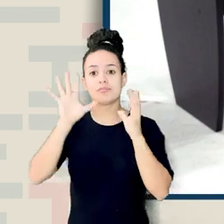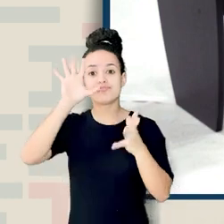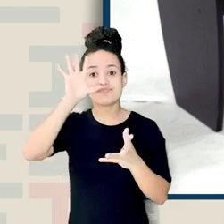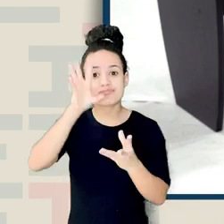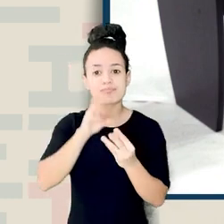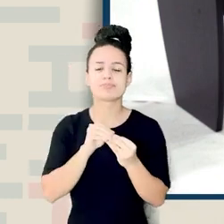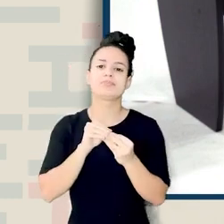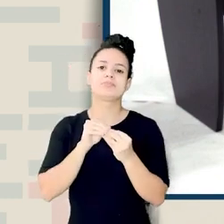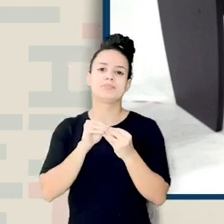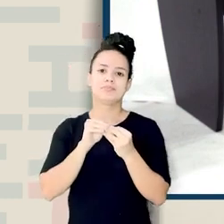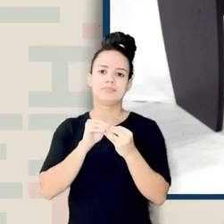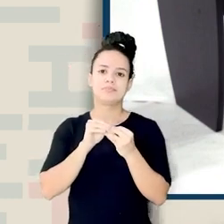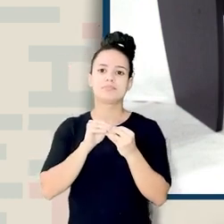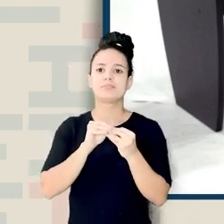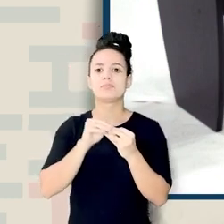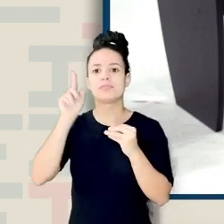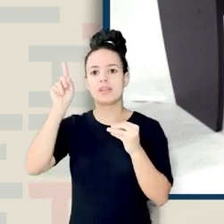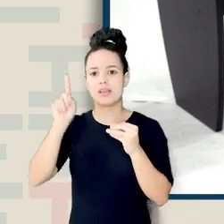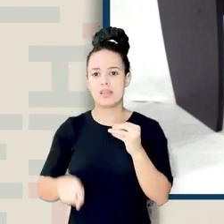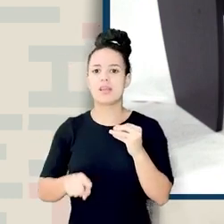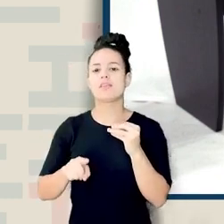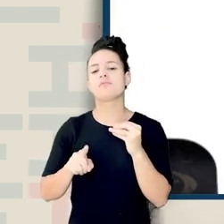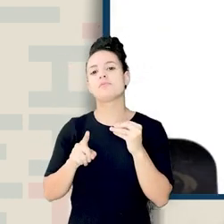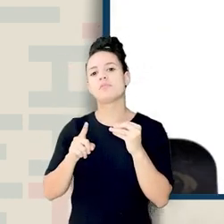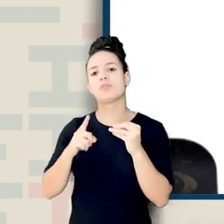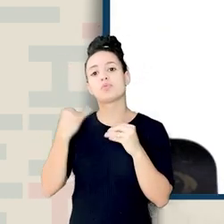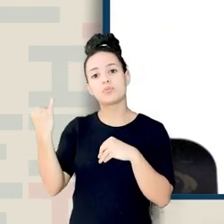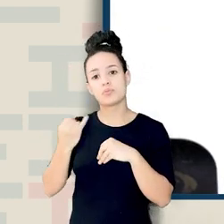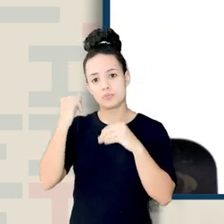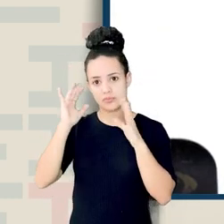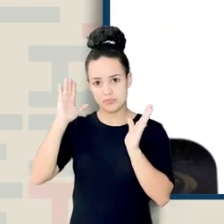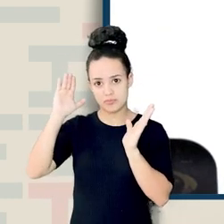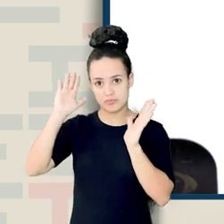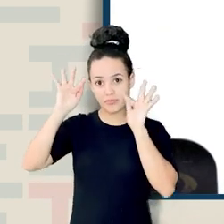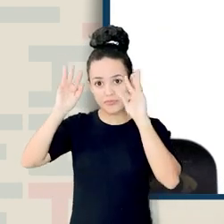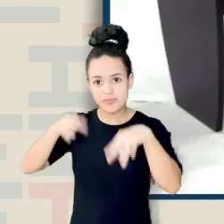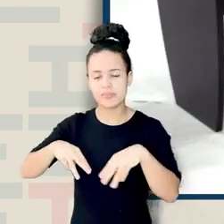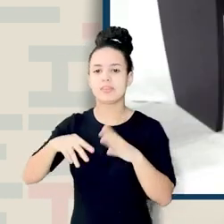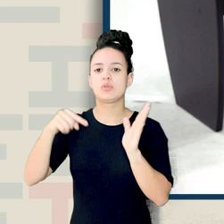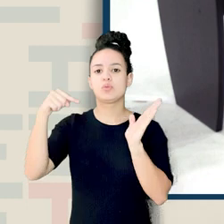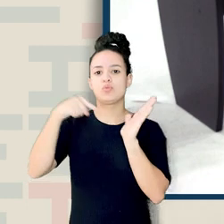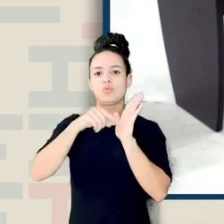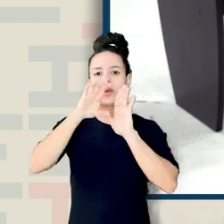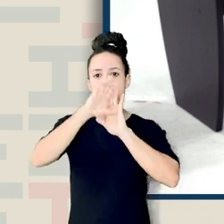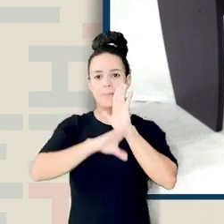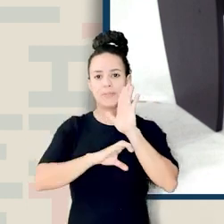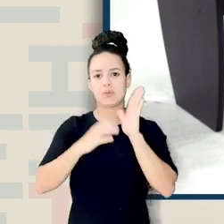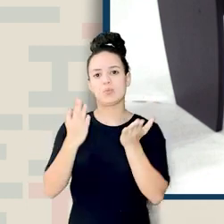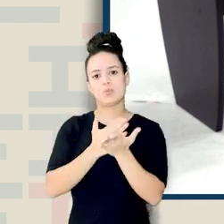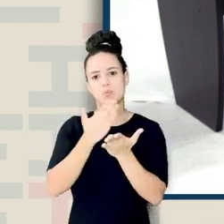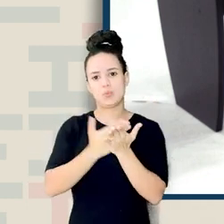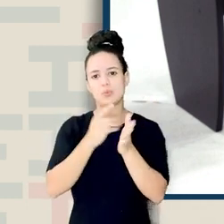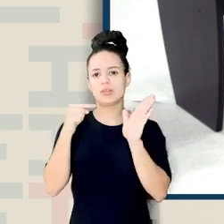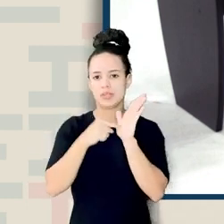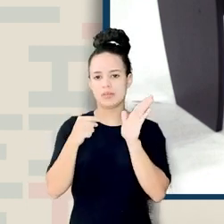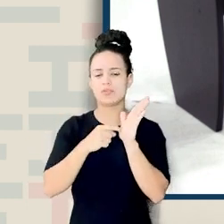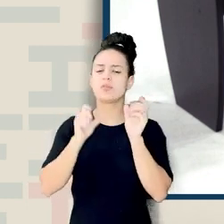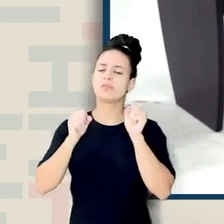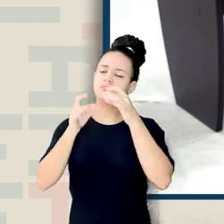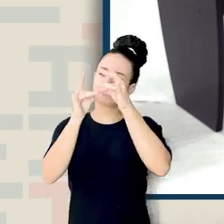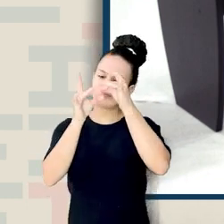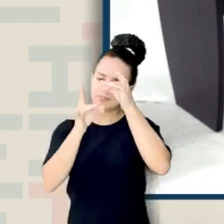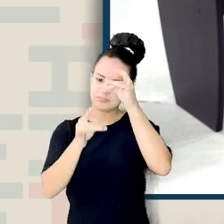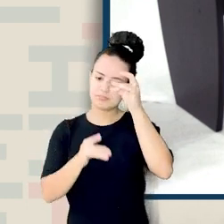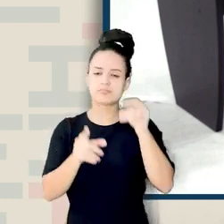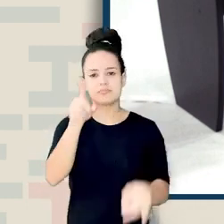em relação aqui nas considerações finais do capítulo do livro, onde eu posso aqui detalhar com